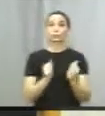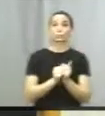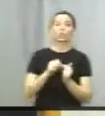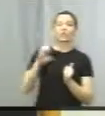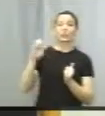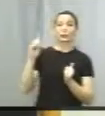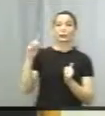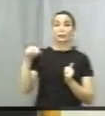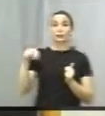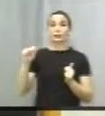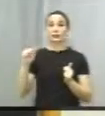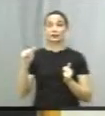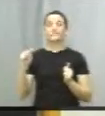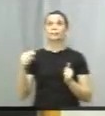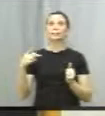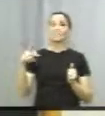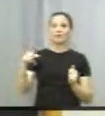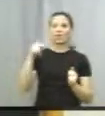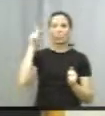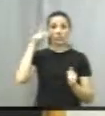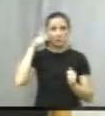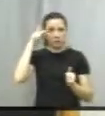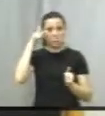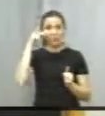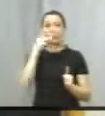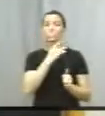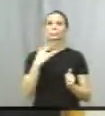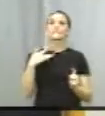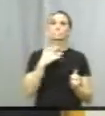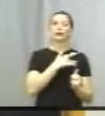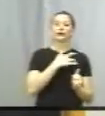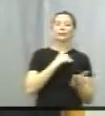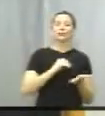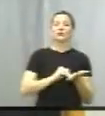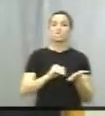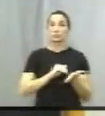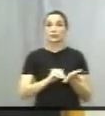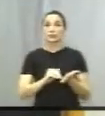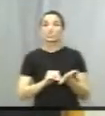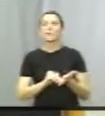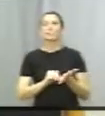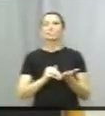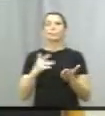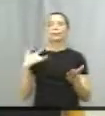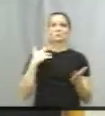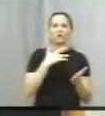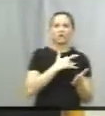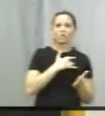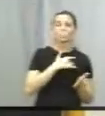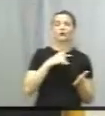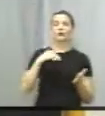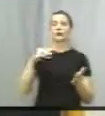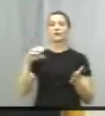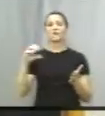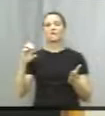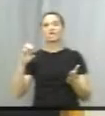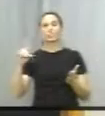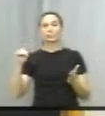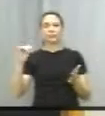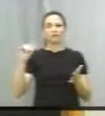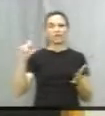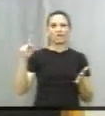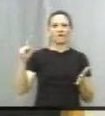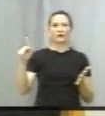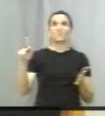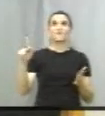posto de saúde do Yolanda Office, com o secretário de saúde, Wilson Chediek, junto com os funcionários, moradores